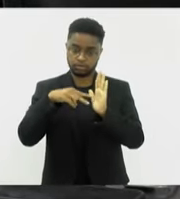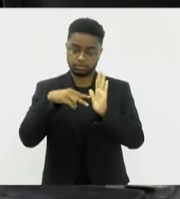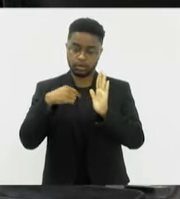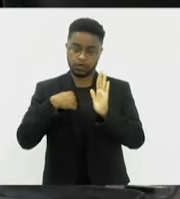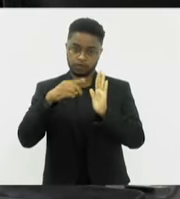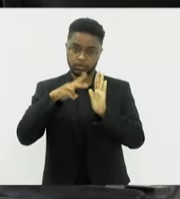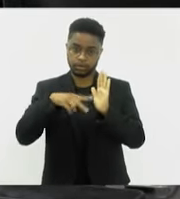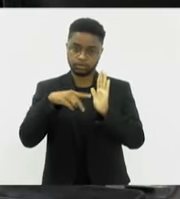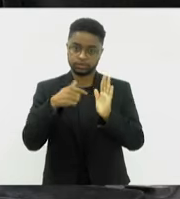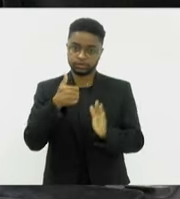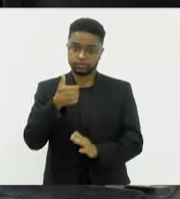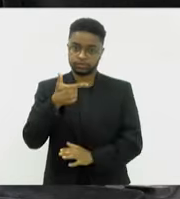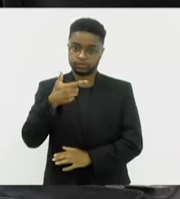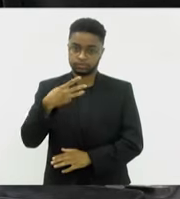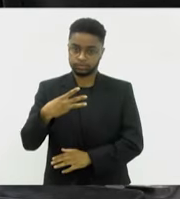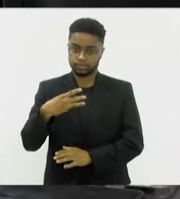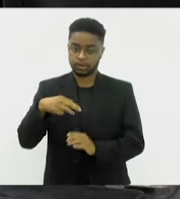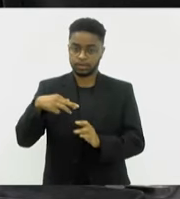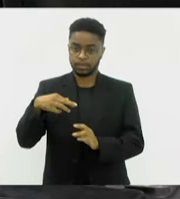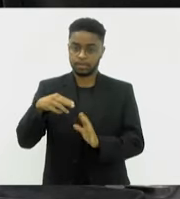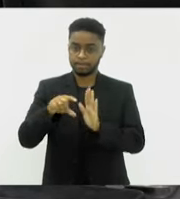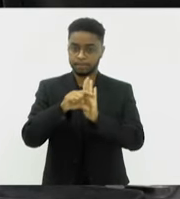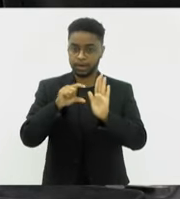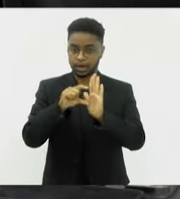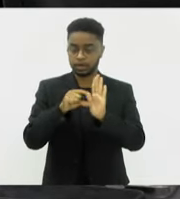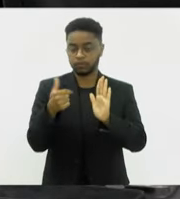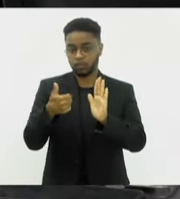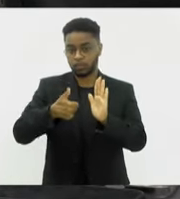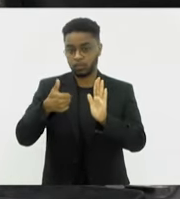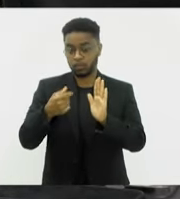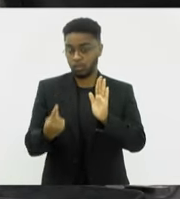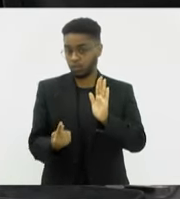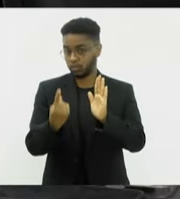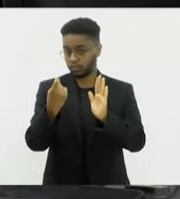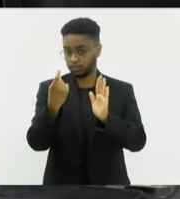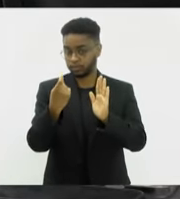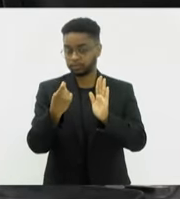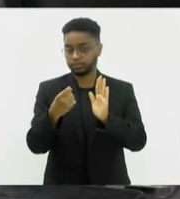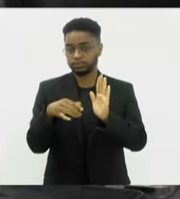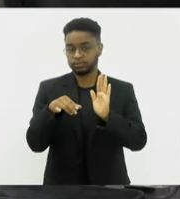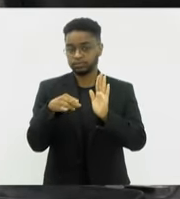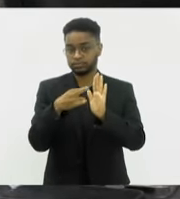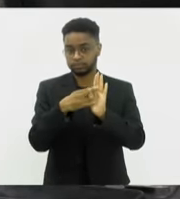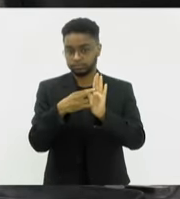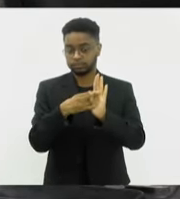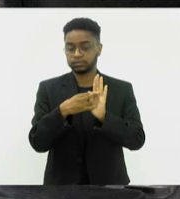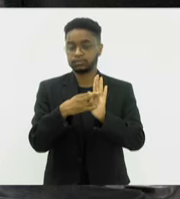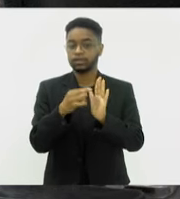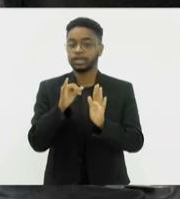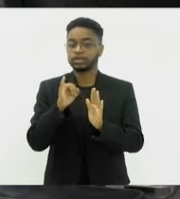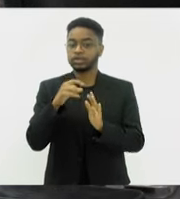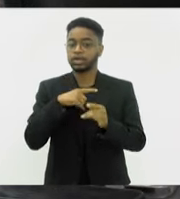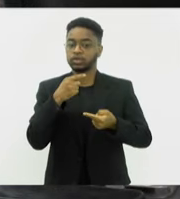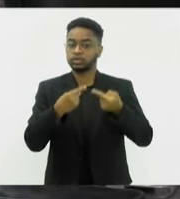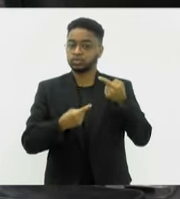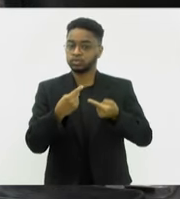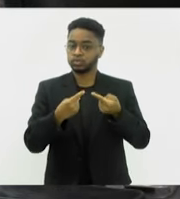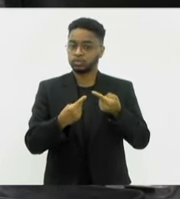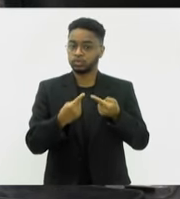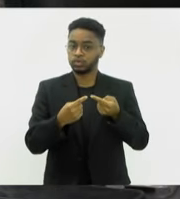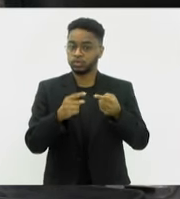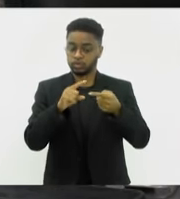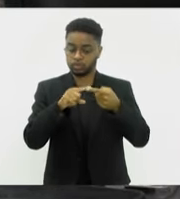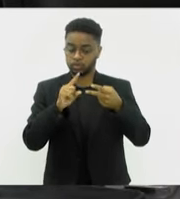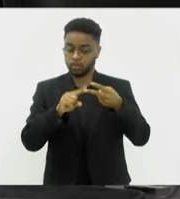eu vou ler o 123, parágrafo único, tá? 123, parágrafo único do regimento. Estando em curso duas ou mais proposições da